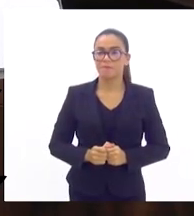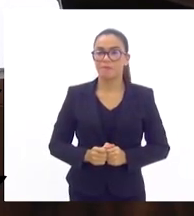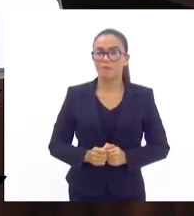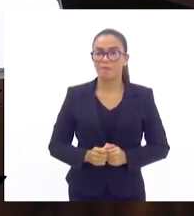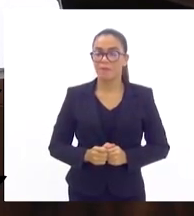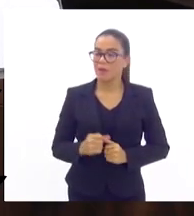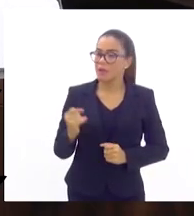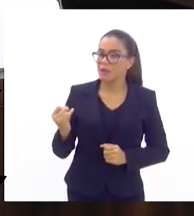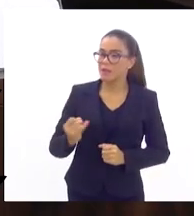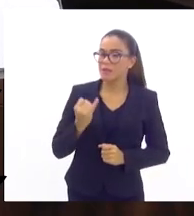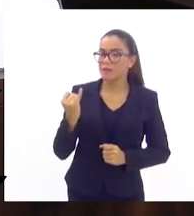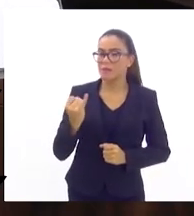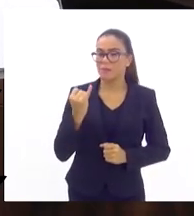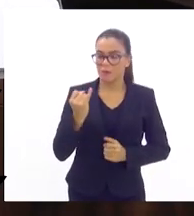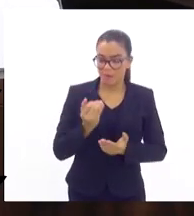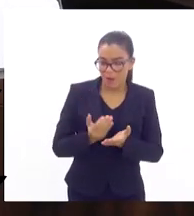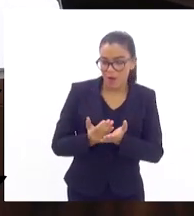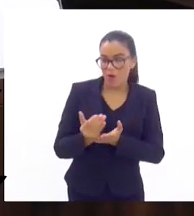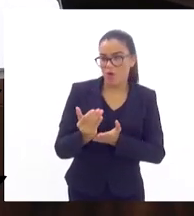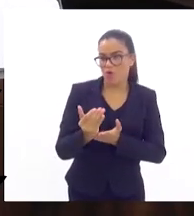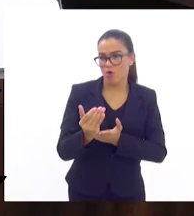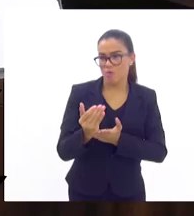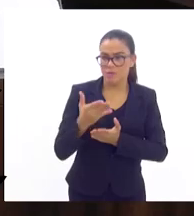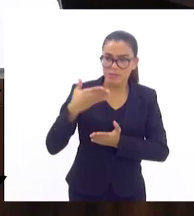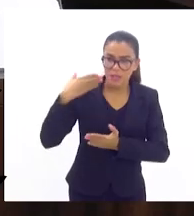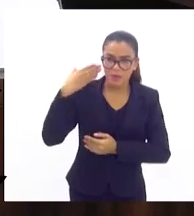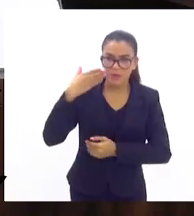É importante, para iniciar minha fala, presidente,